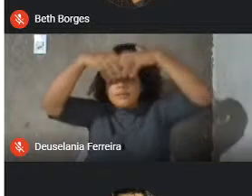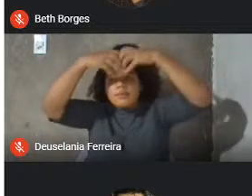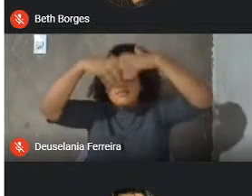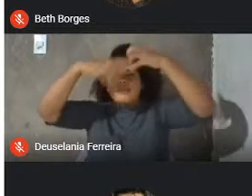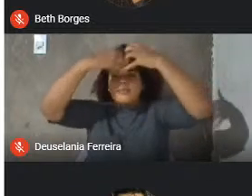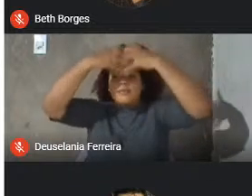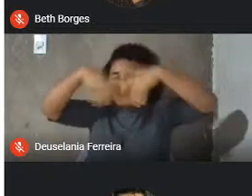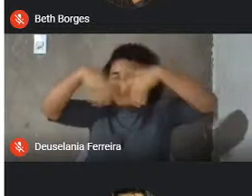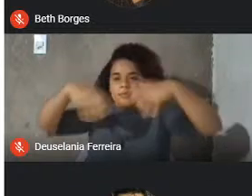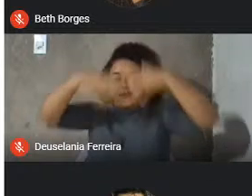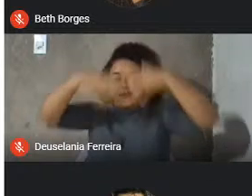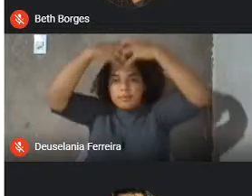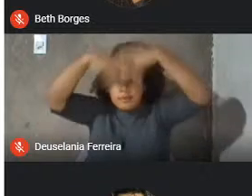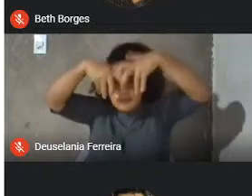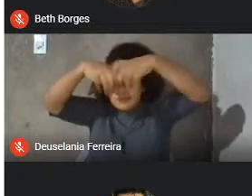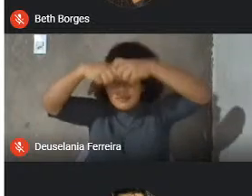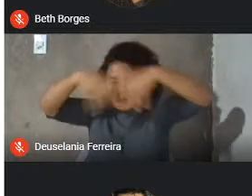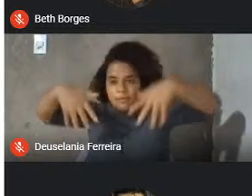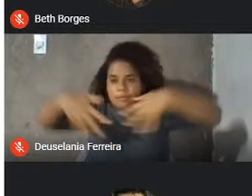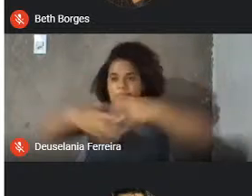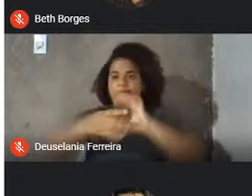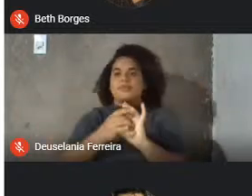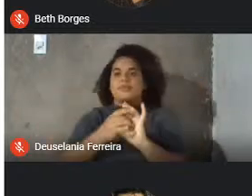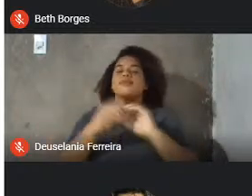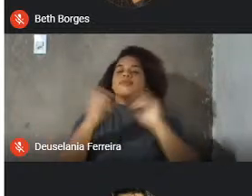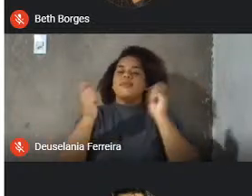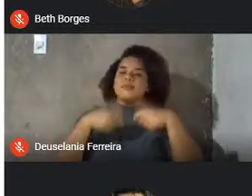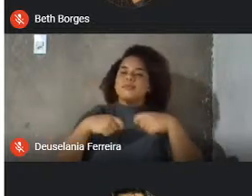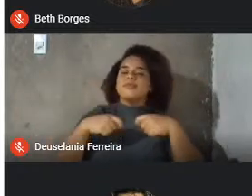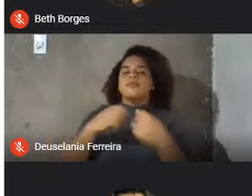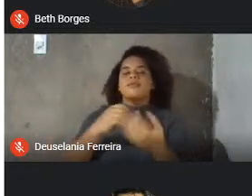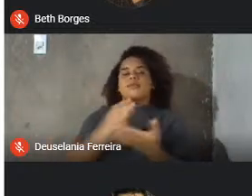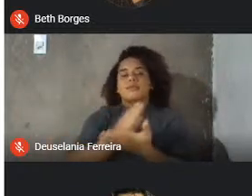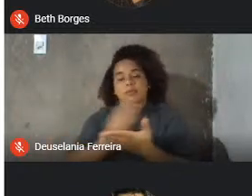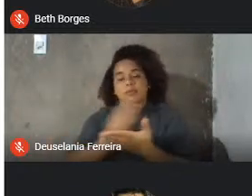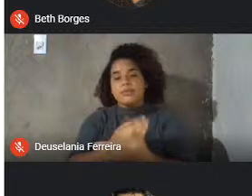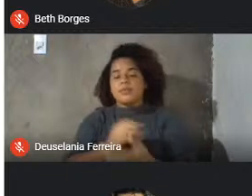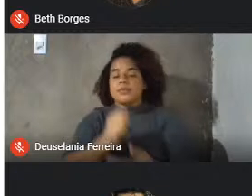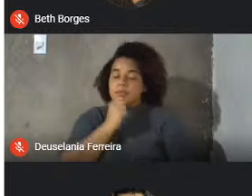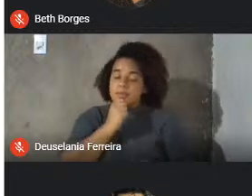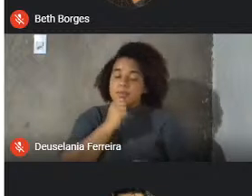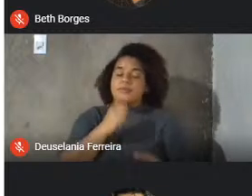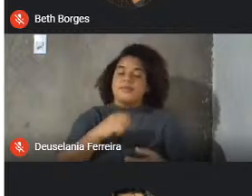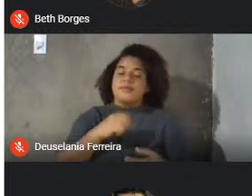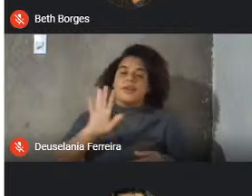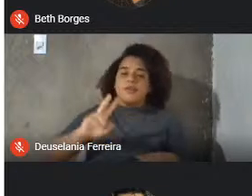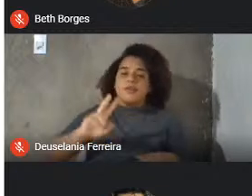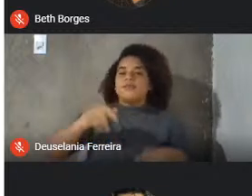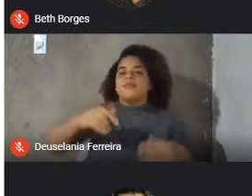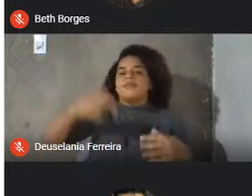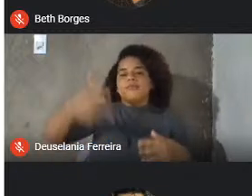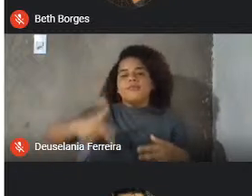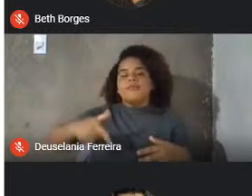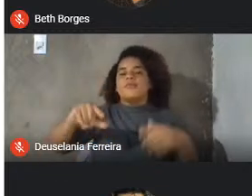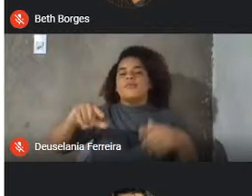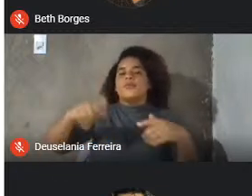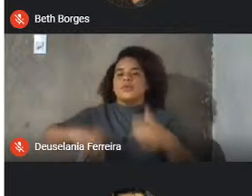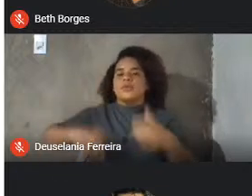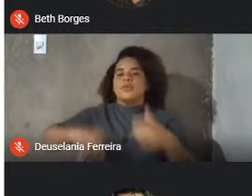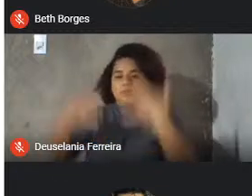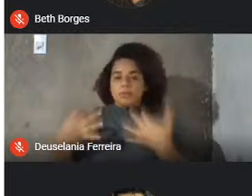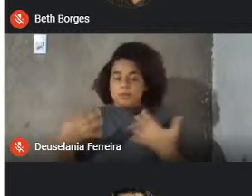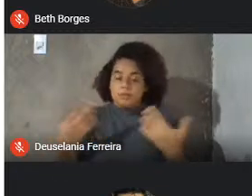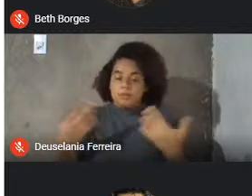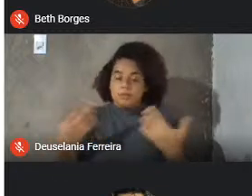tão enfáticos, de tanta evidência como os atuais, dizem que pode chegar a 92%. Que isso